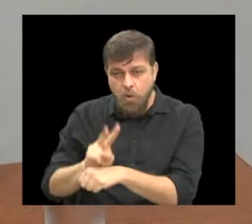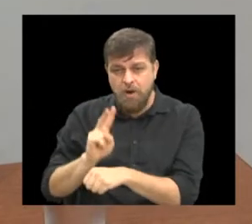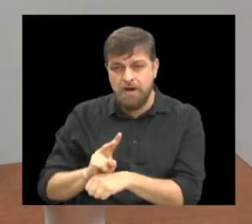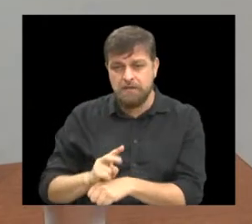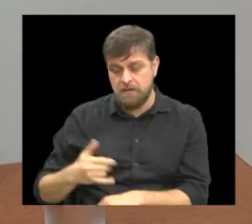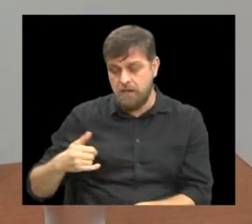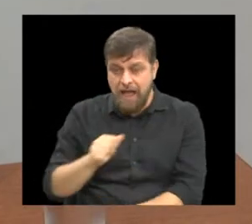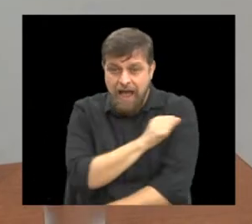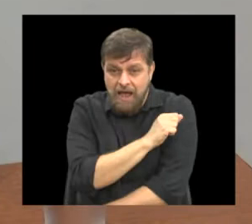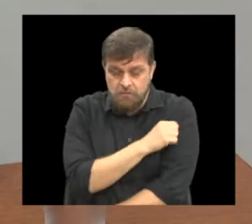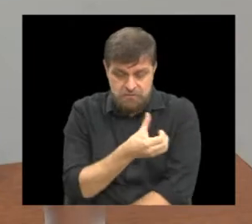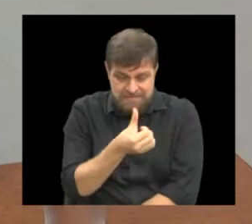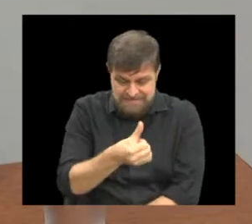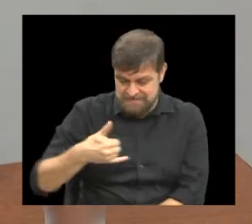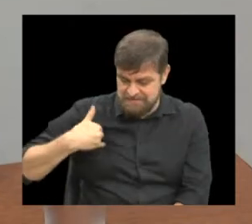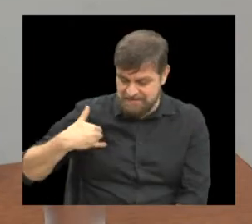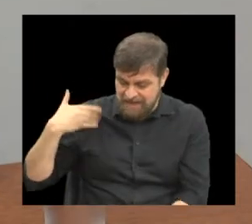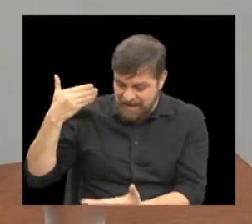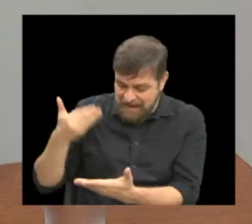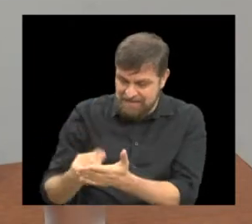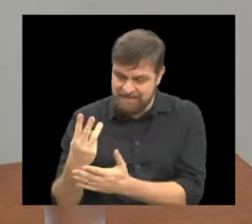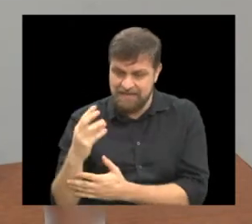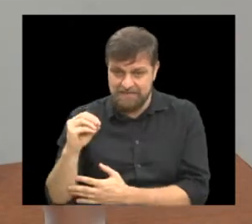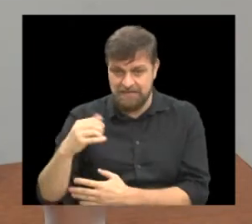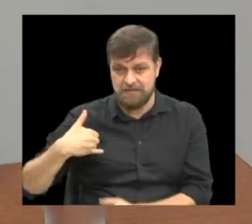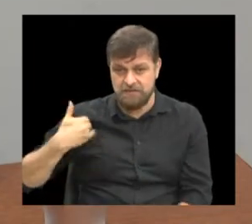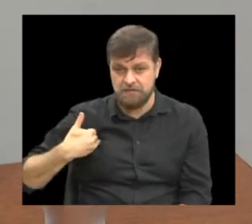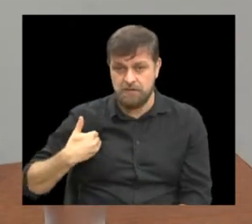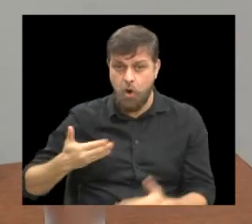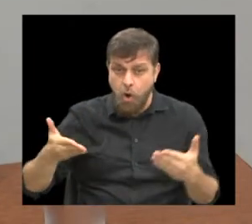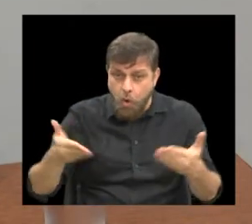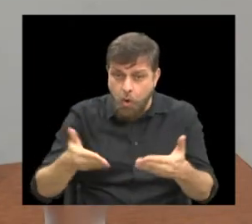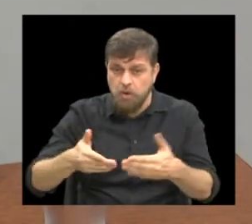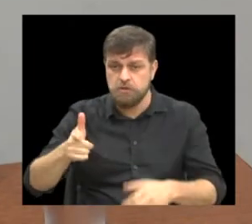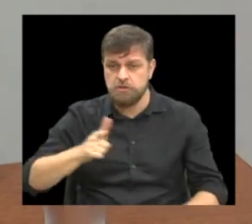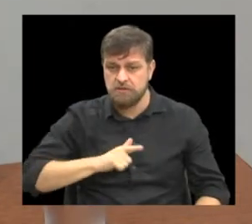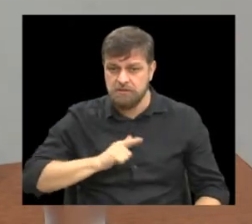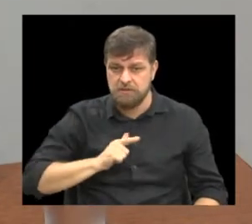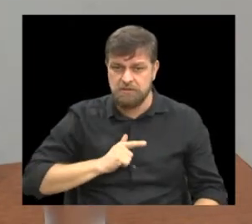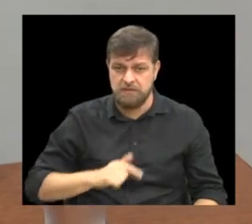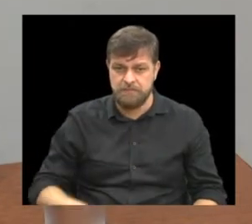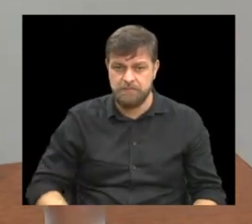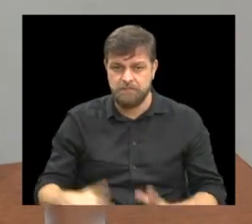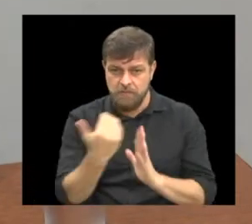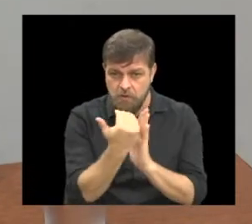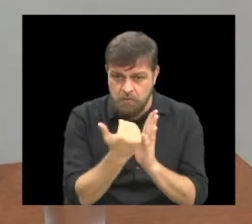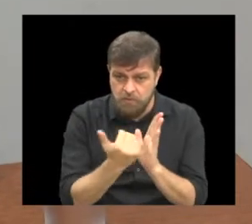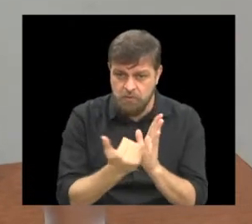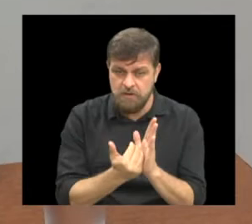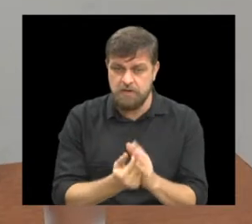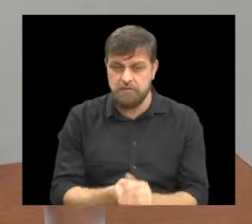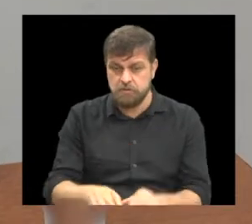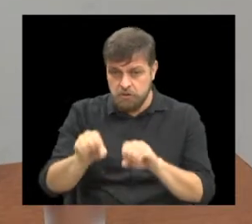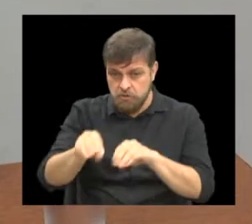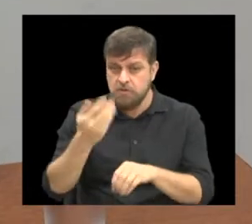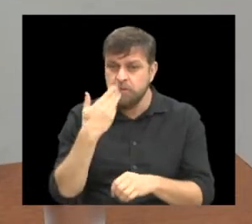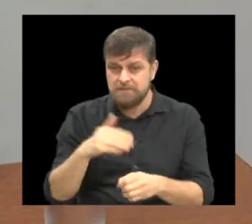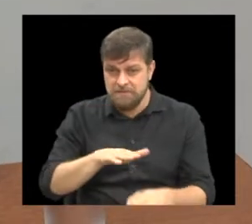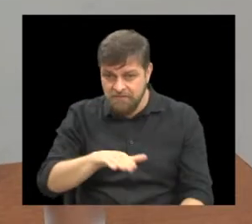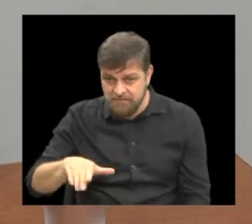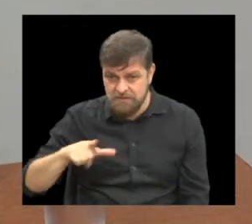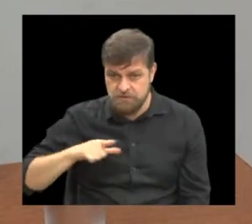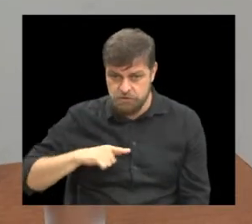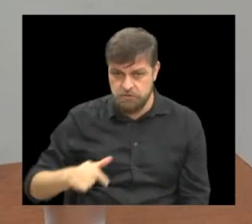30 anos, são os autistas. E, atualmente, a Tiquira mantém os programas de educação infantil de primeira e